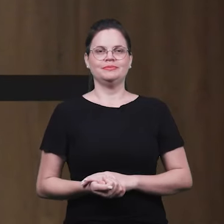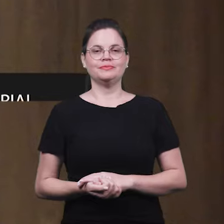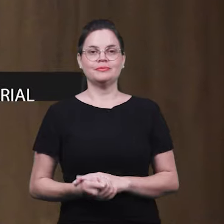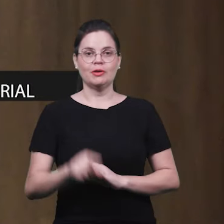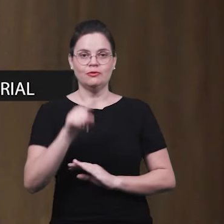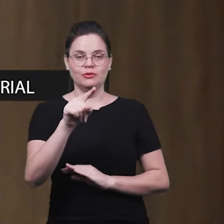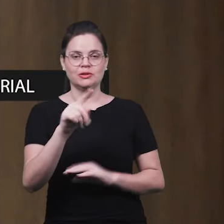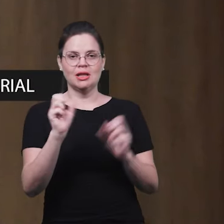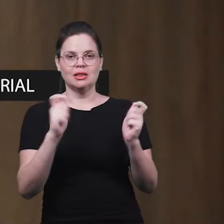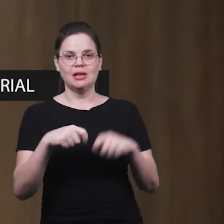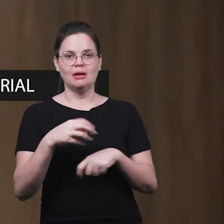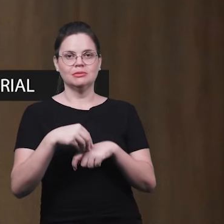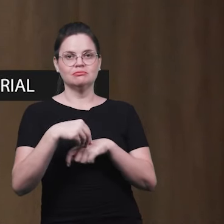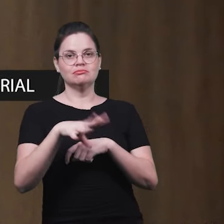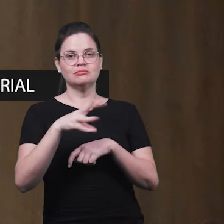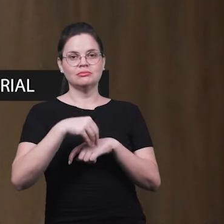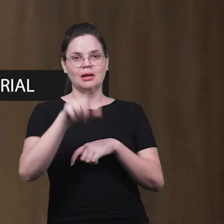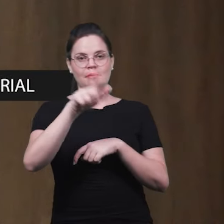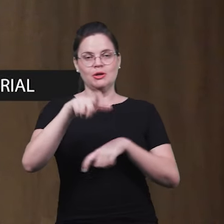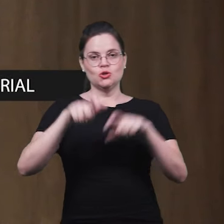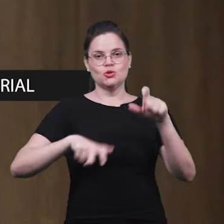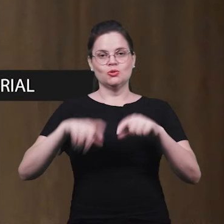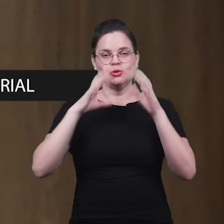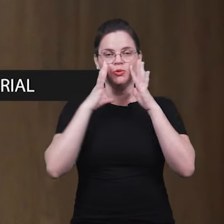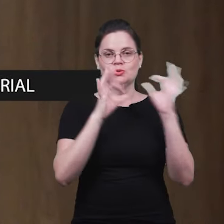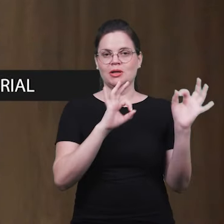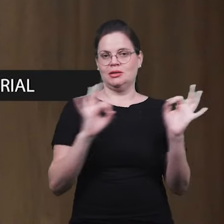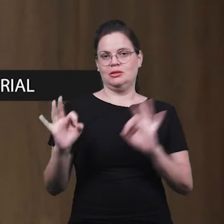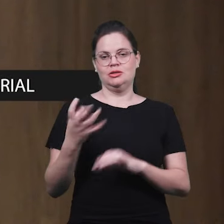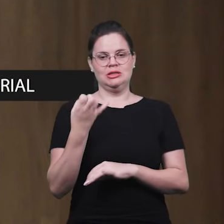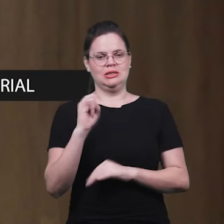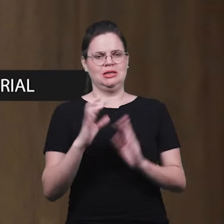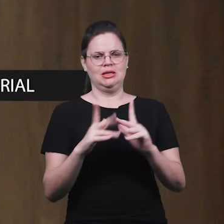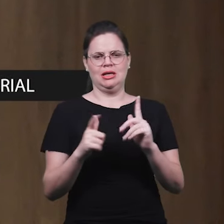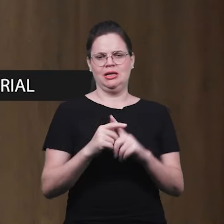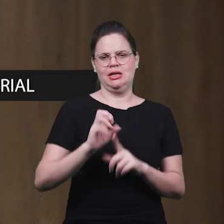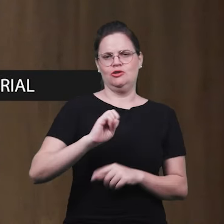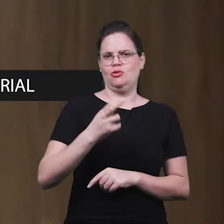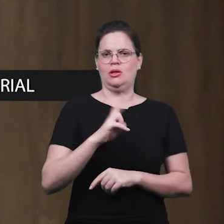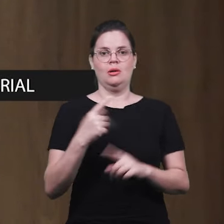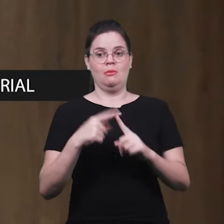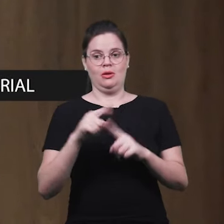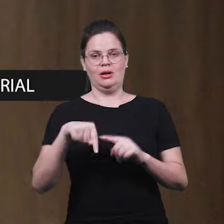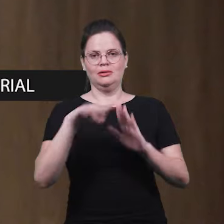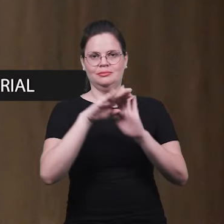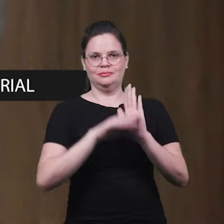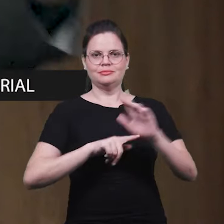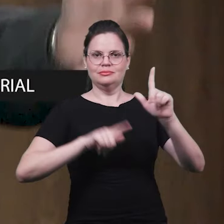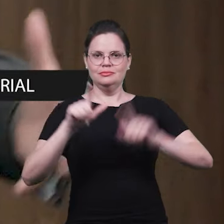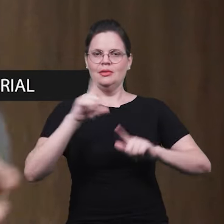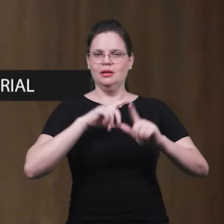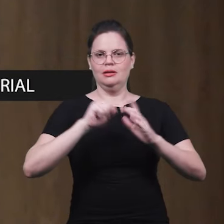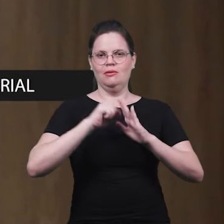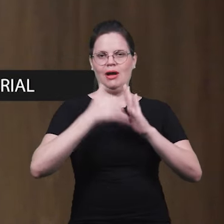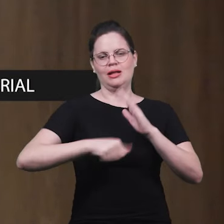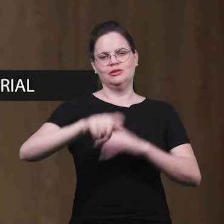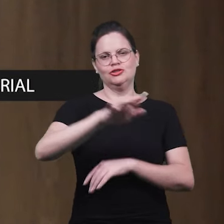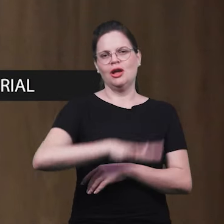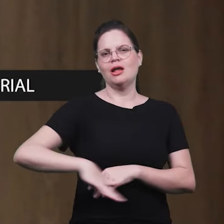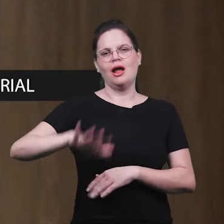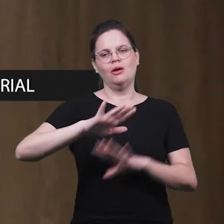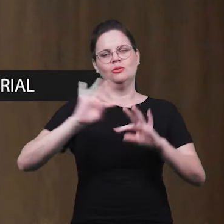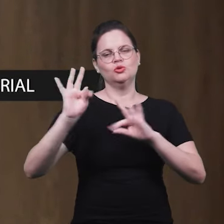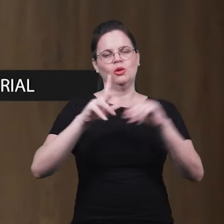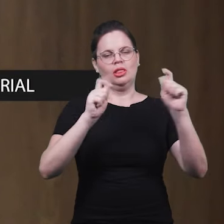para os nossos telespectadores, que nos assistem, independente se é da igreja ou não, porque esse programa tem esse caráter abrangente, né?